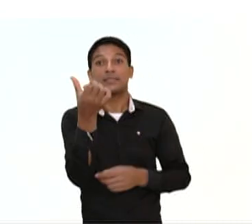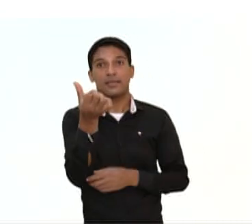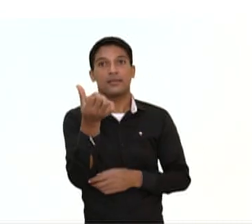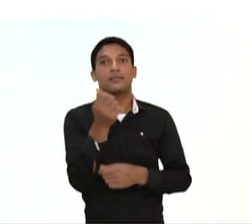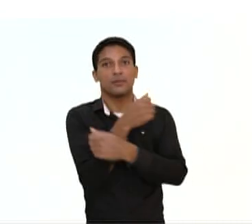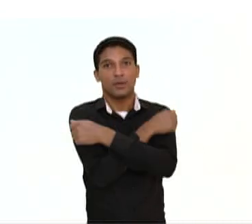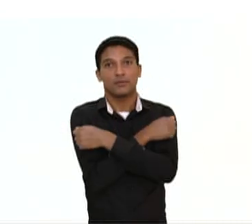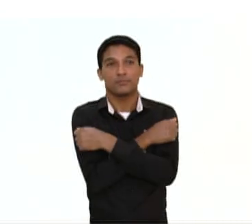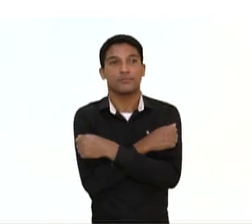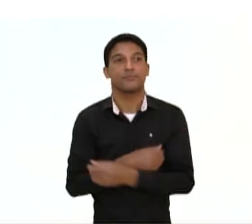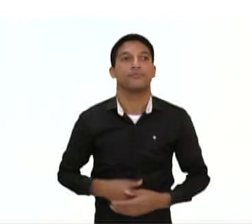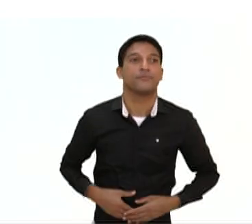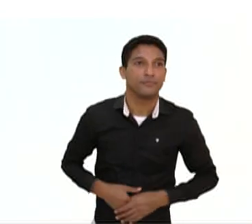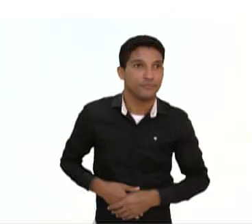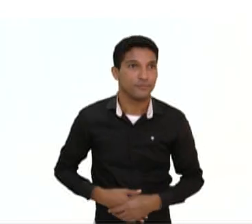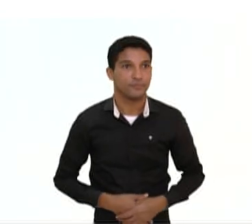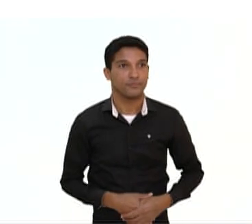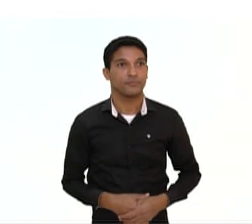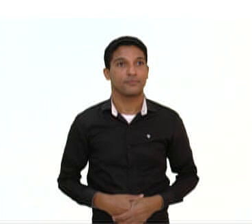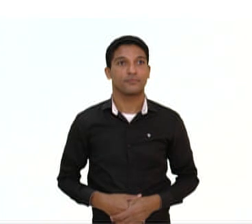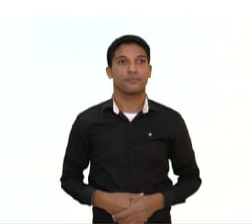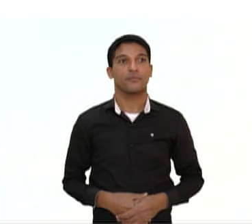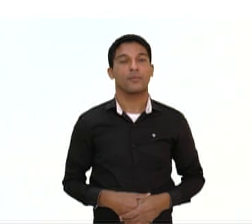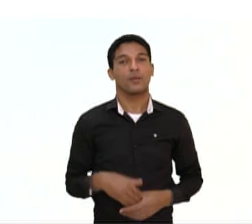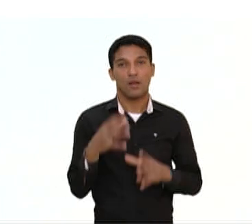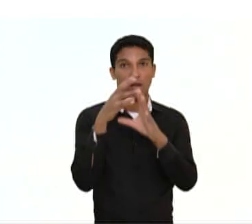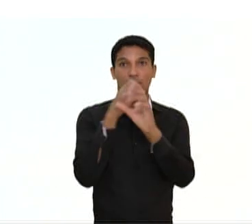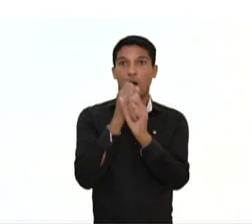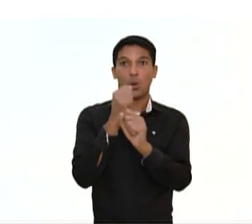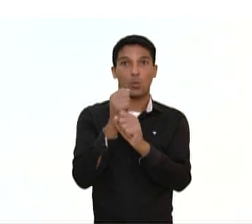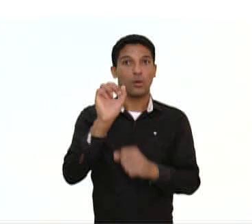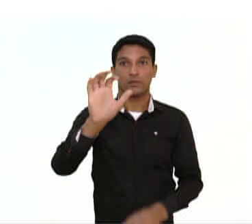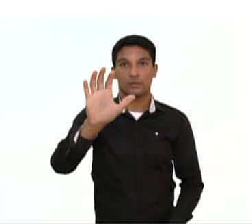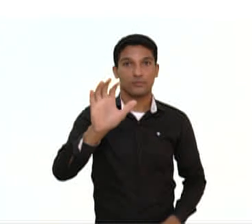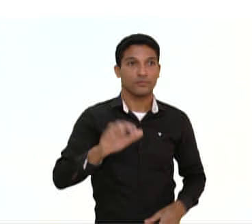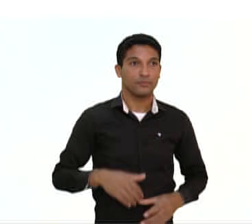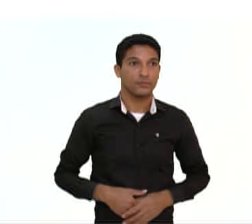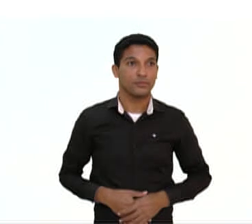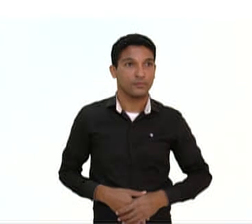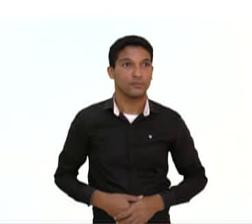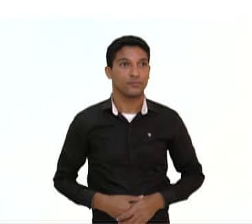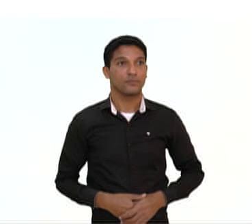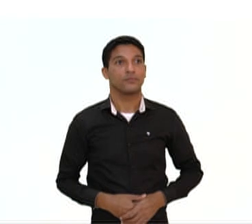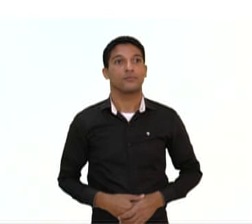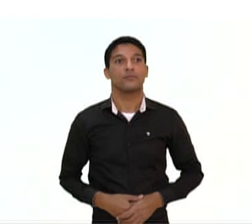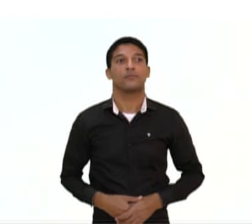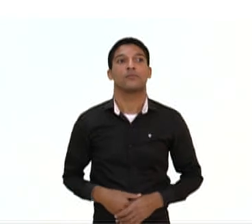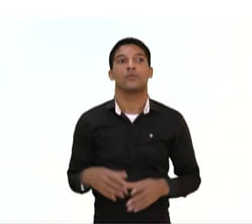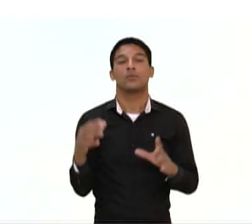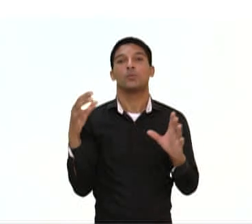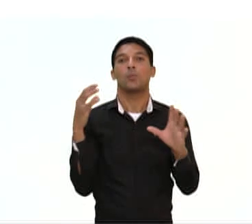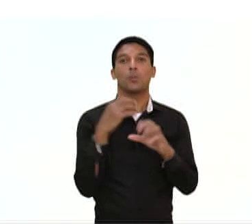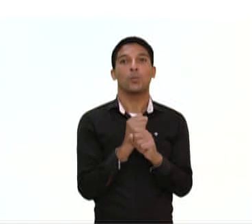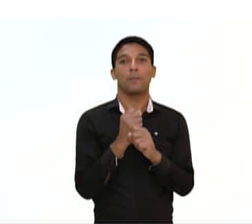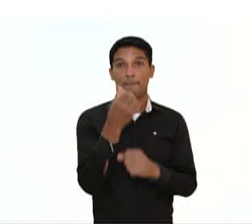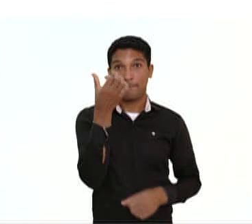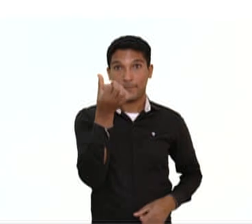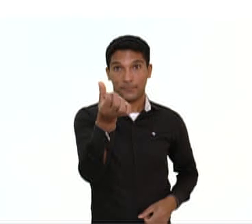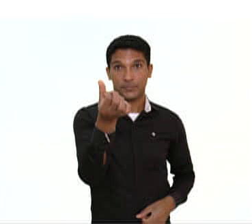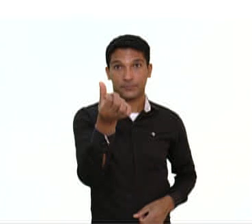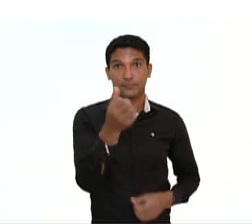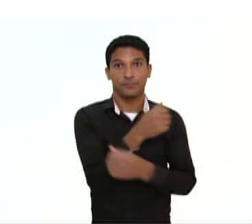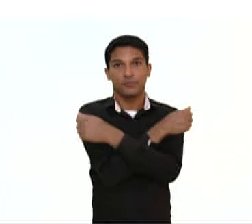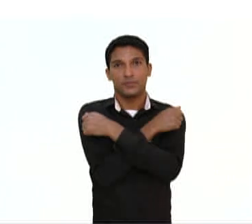lá pelo Classroom, vai estar tudo certinho. Mas o cálculo é esse aí. Então, serão distribuídos um total de 6